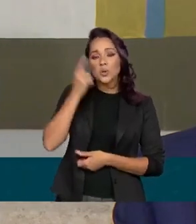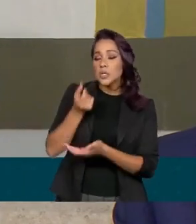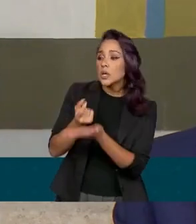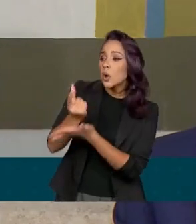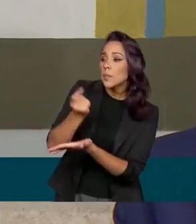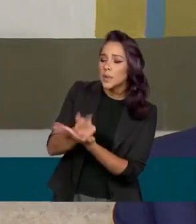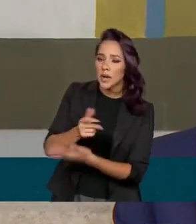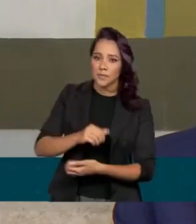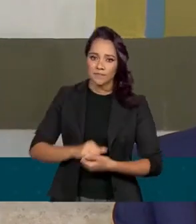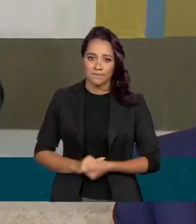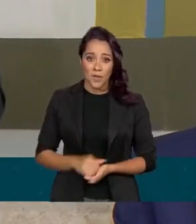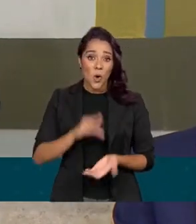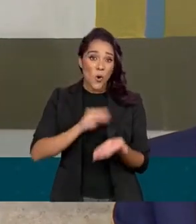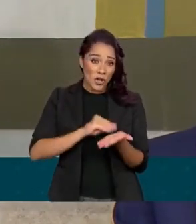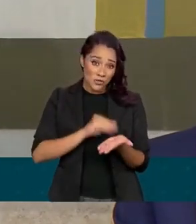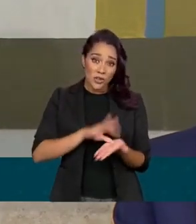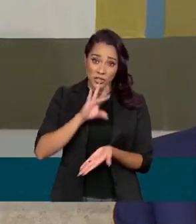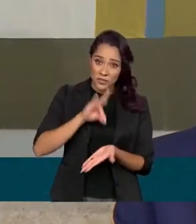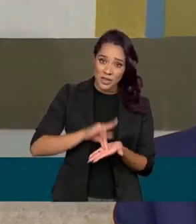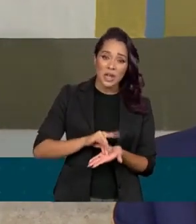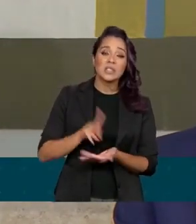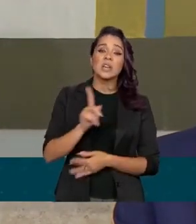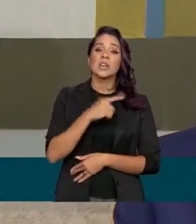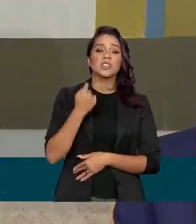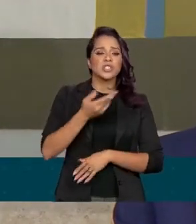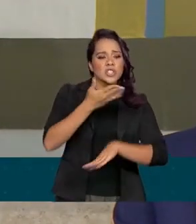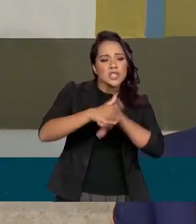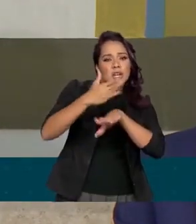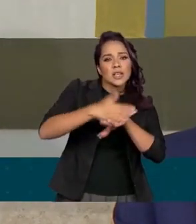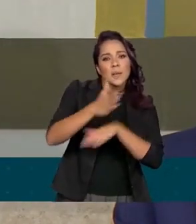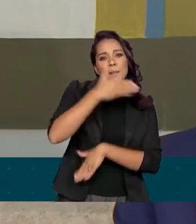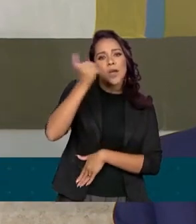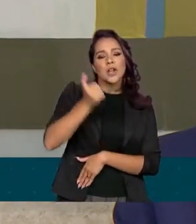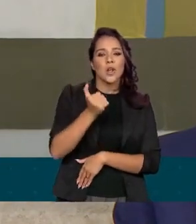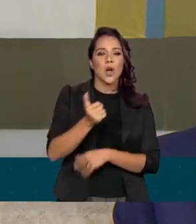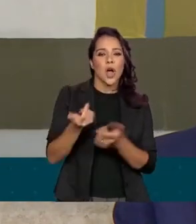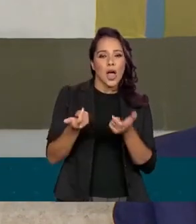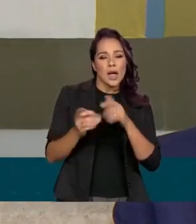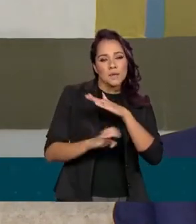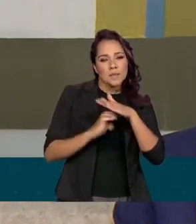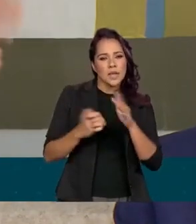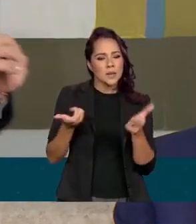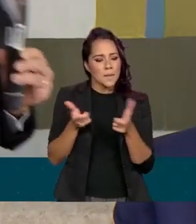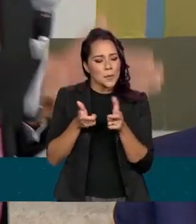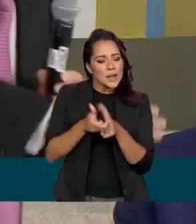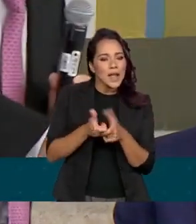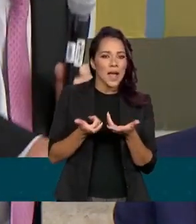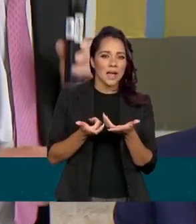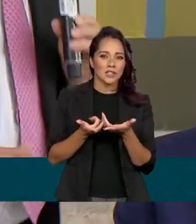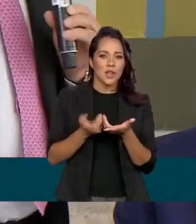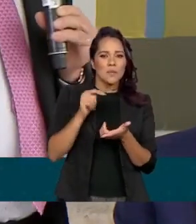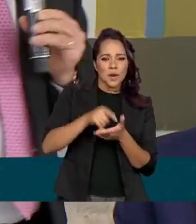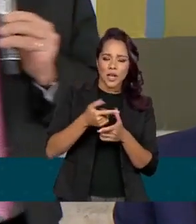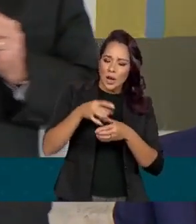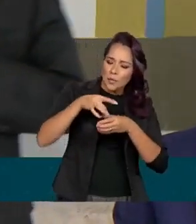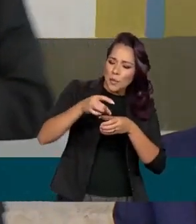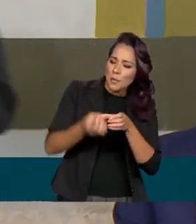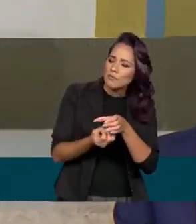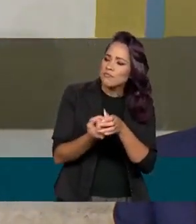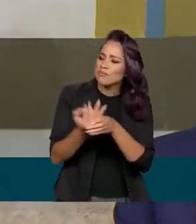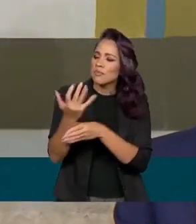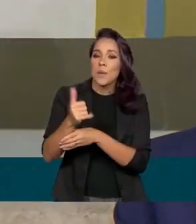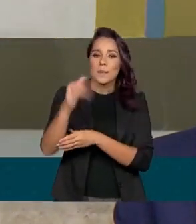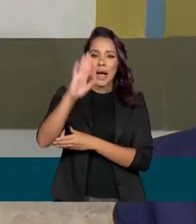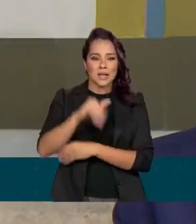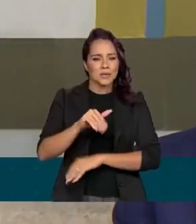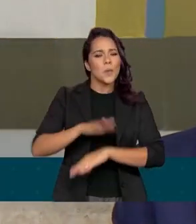comprar. O que falta, na verdade, é a gente qualificar melhor a nossa pequena e média propriedade para que ela possa produzir mais e cada